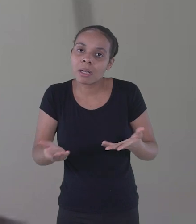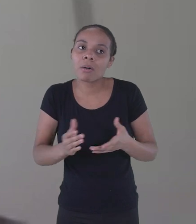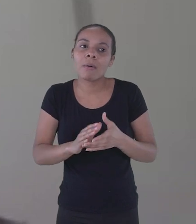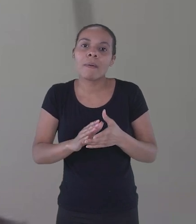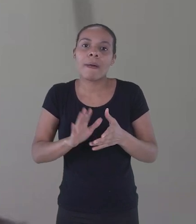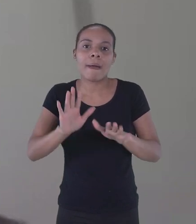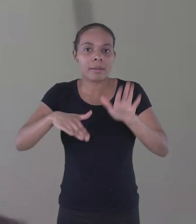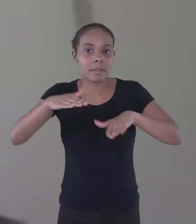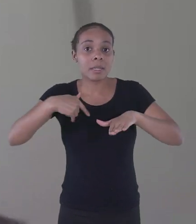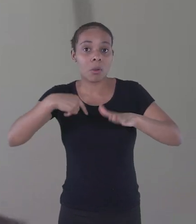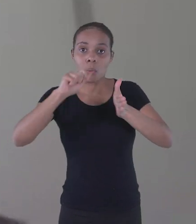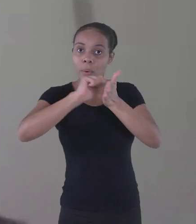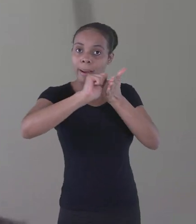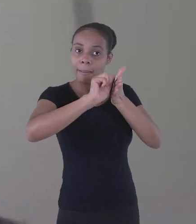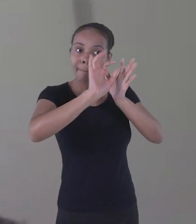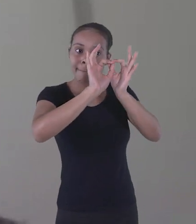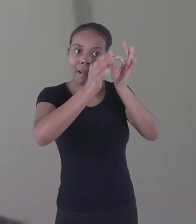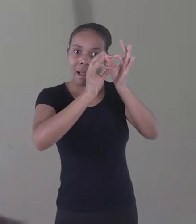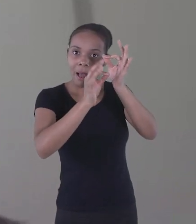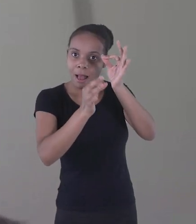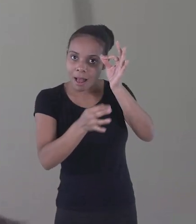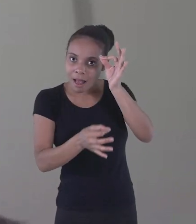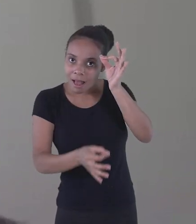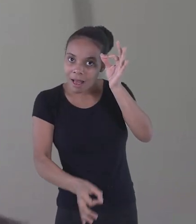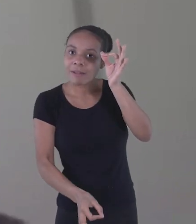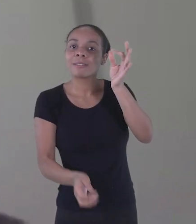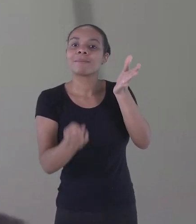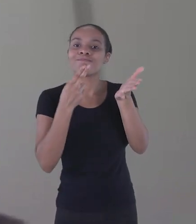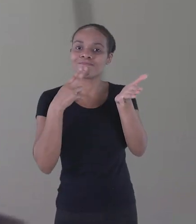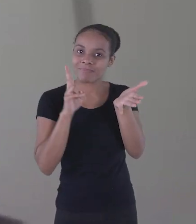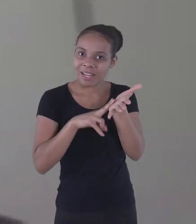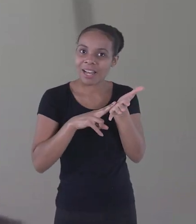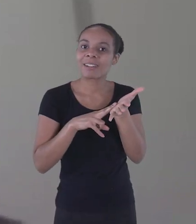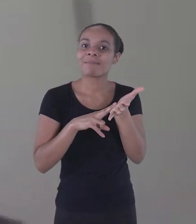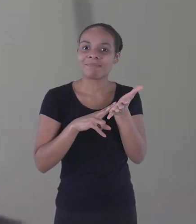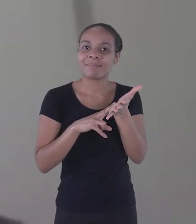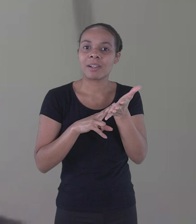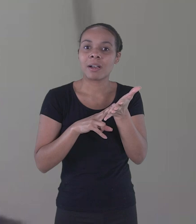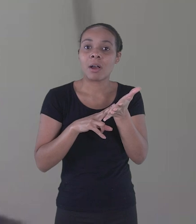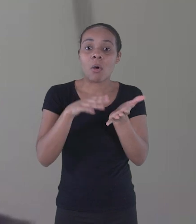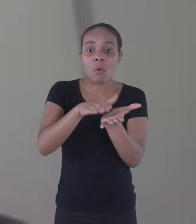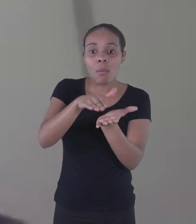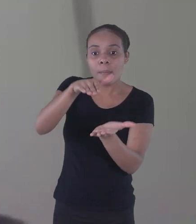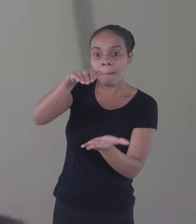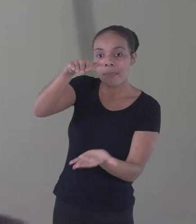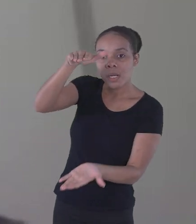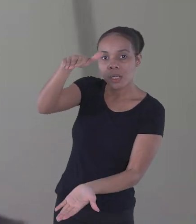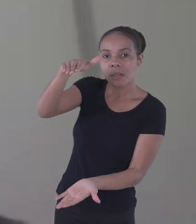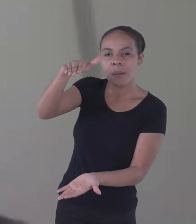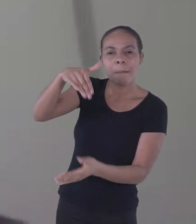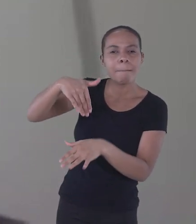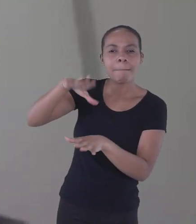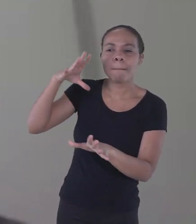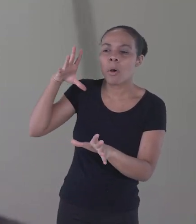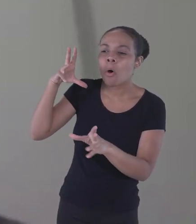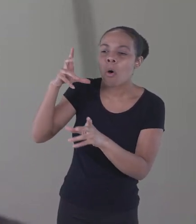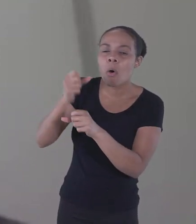muito longas. Aliás, eu quero lembrar aí a quem me acompanha que o volume mais completo das cartas de